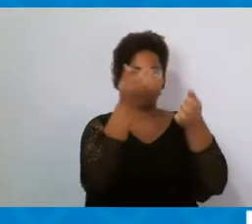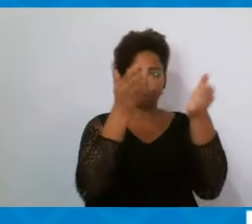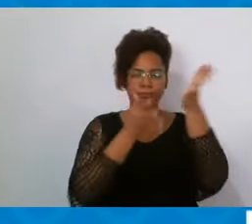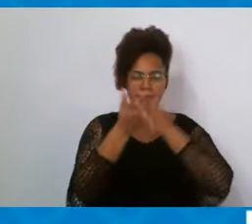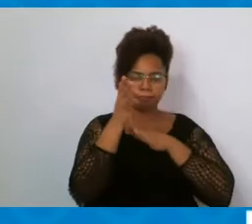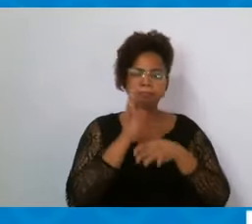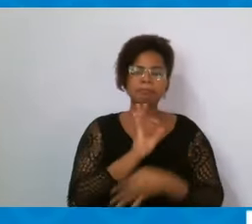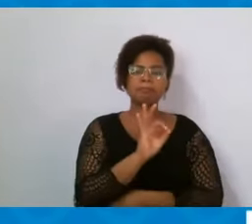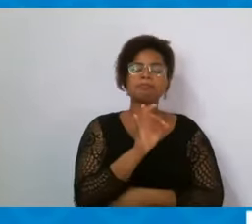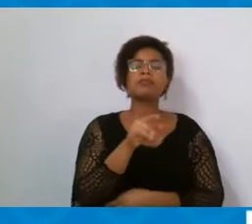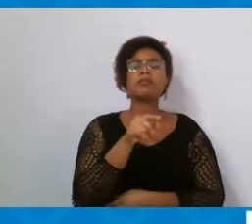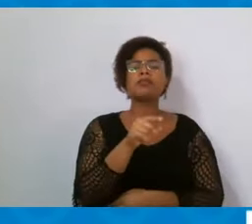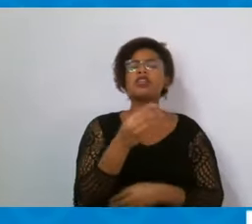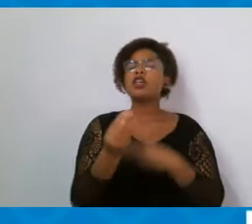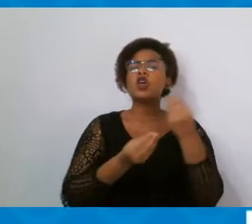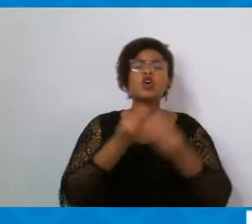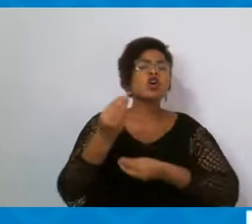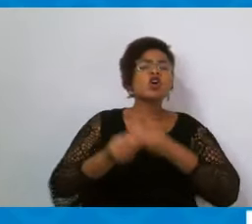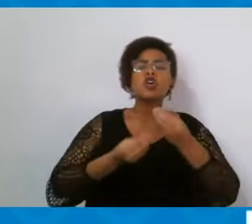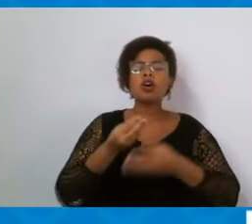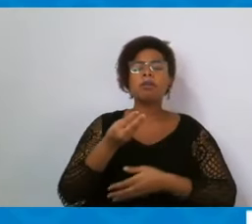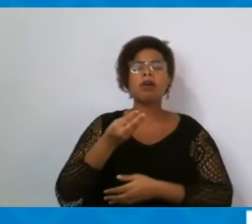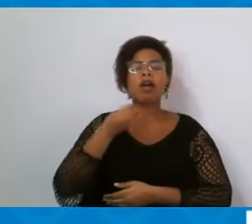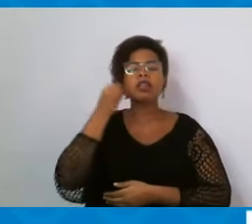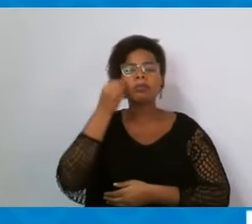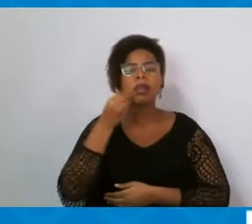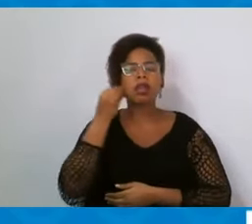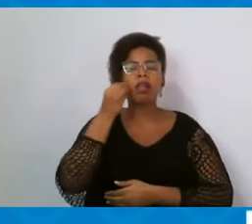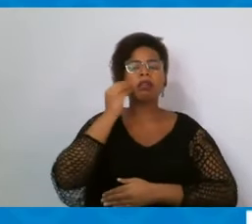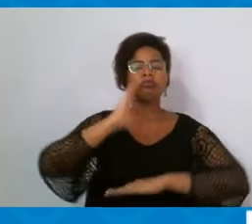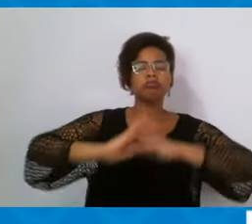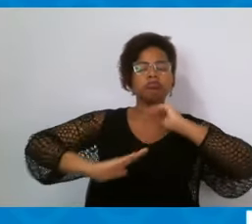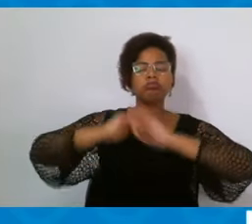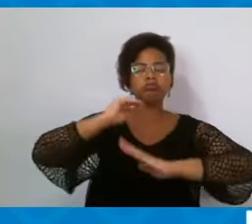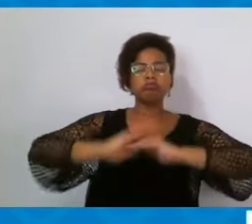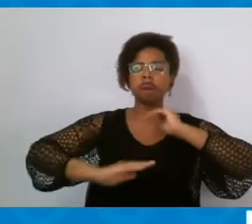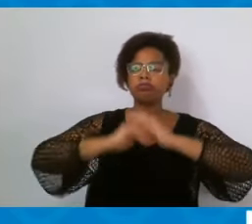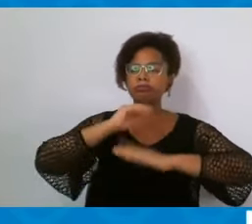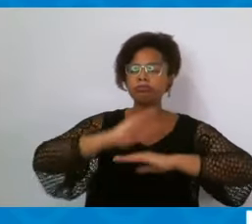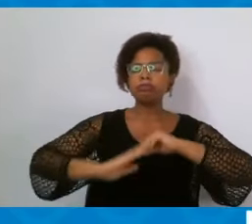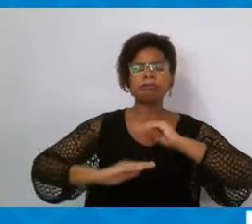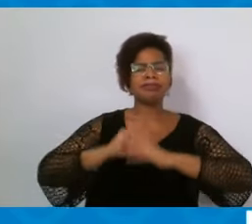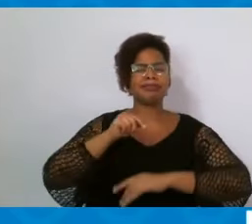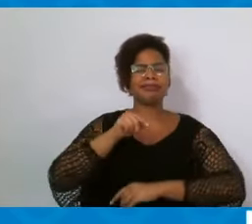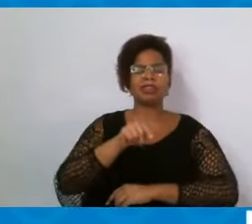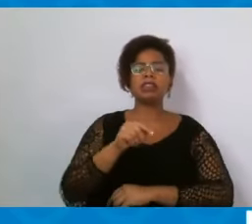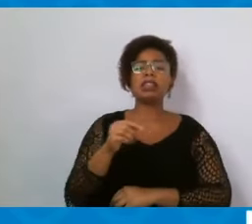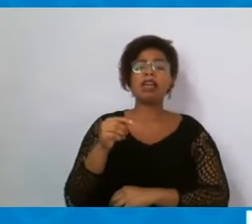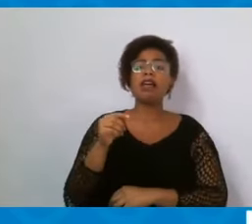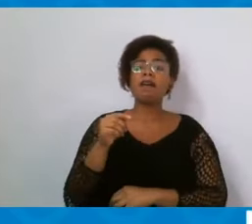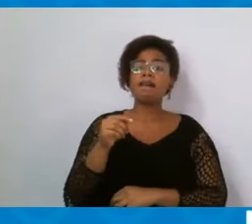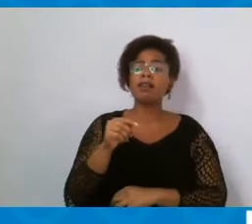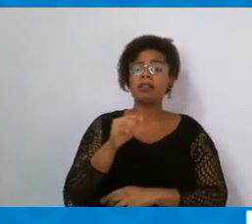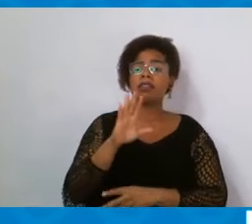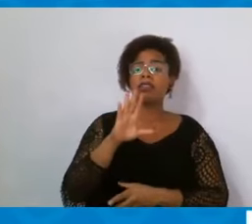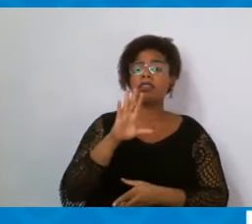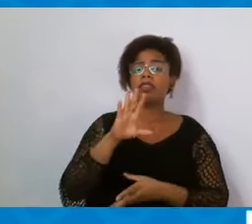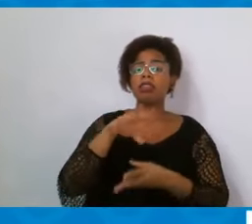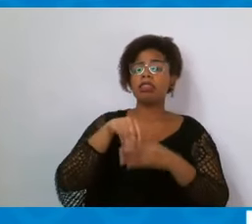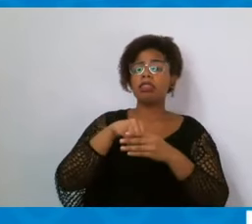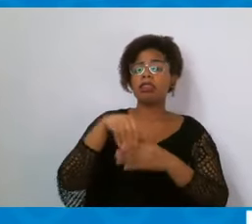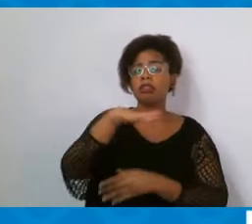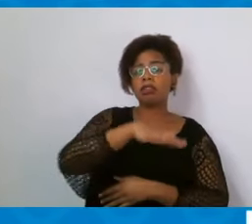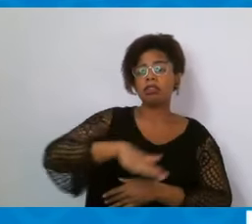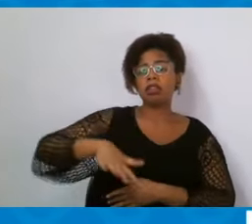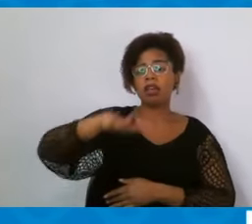o quanto essa experimentação, né, a vivência prática, ela se torna realmente, na própria percepção de